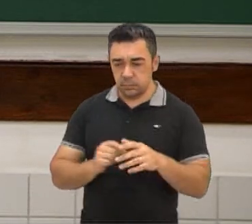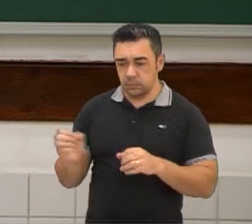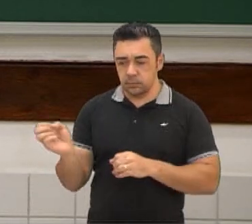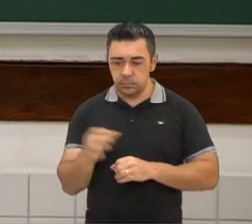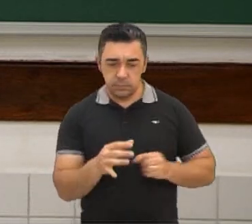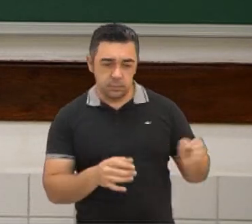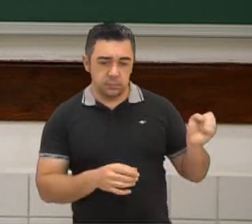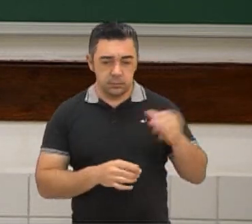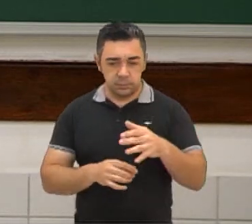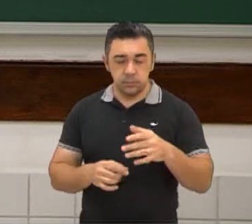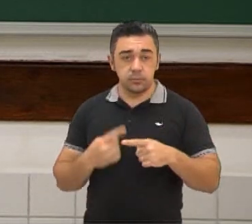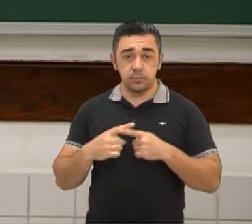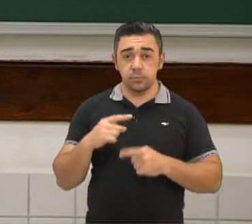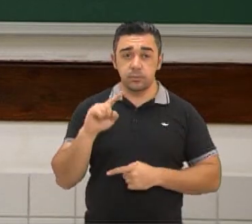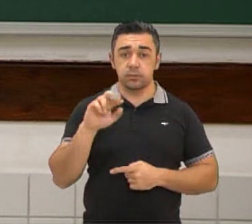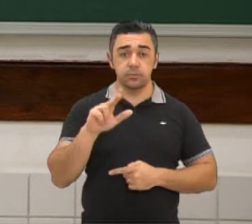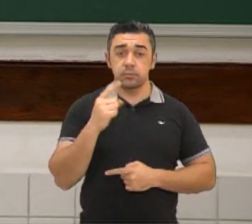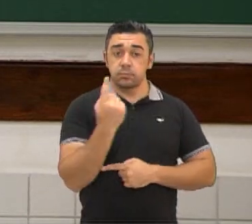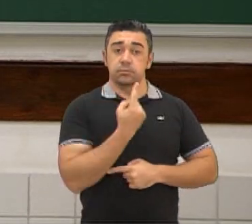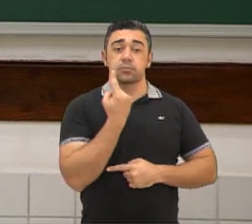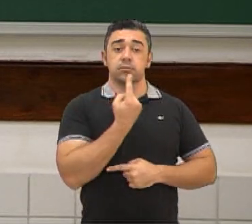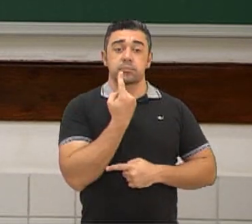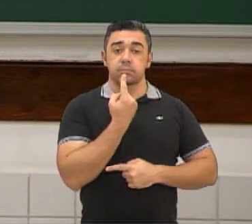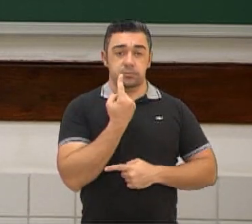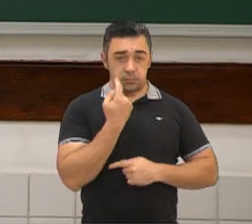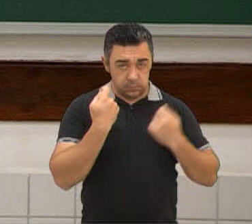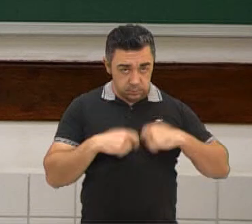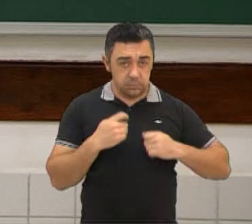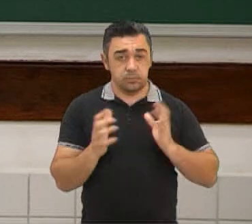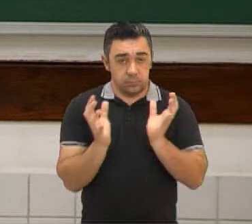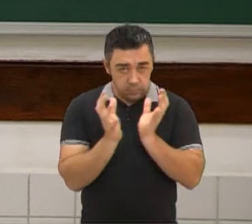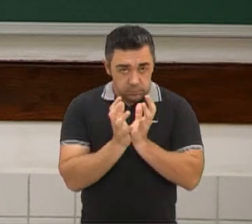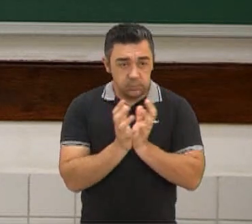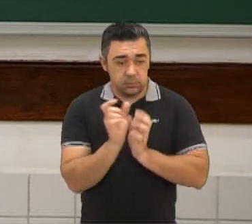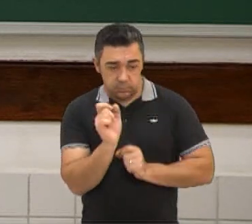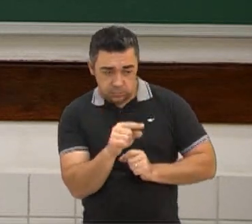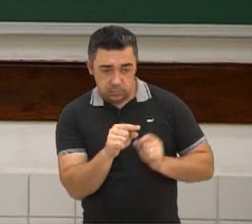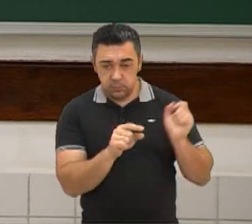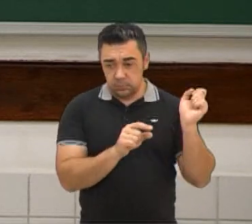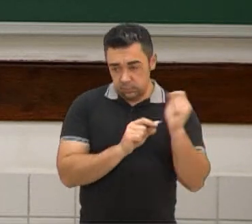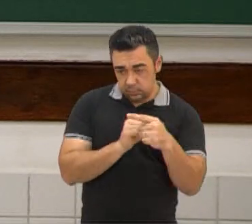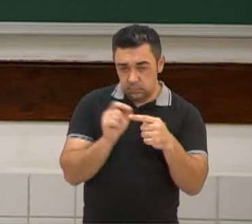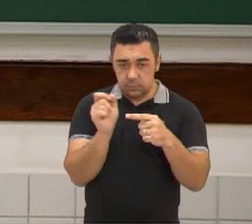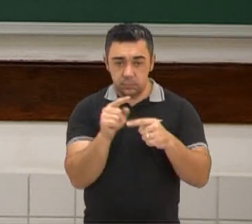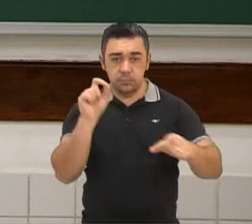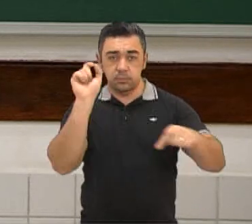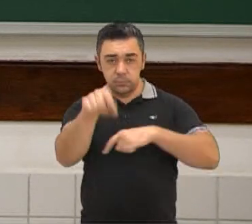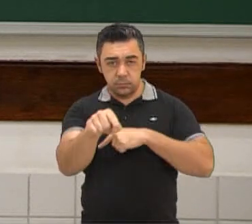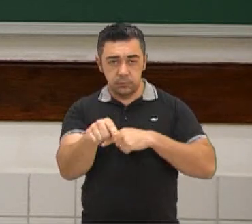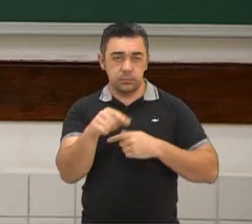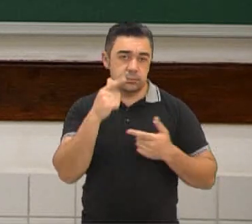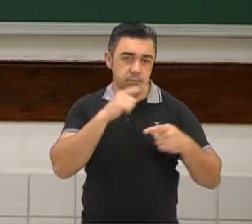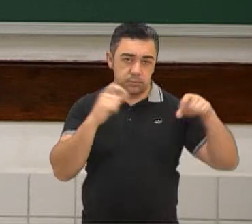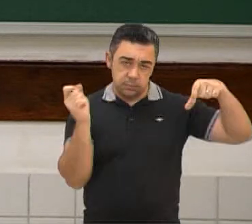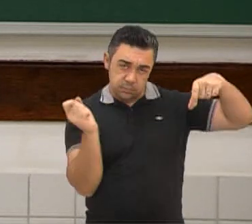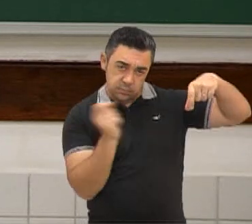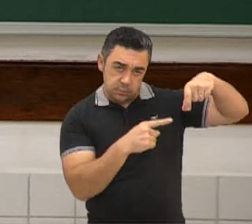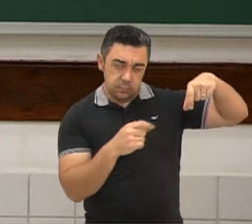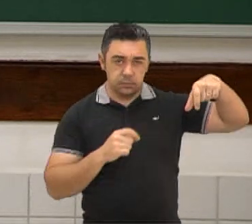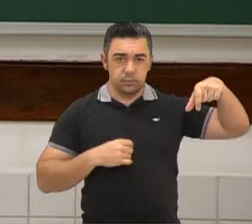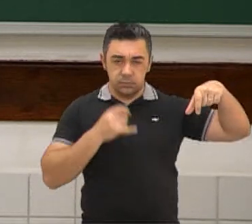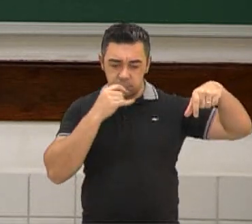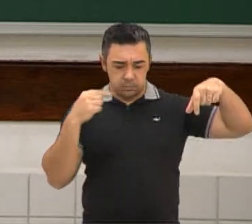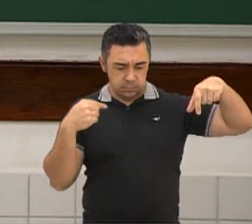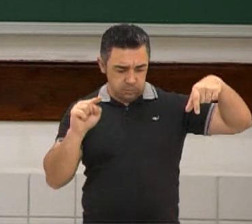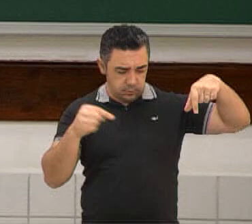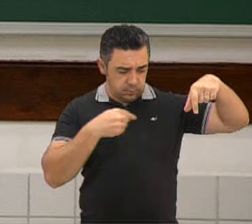não é um jogo que um indivíduo somente consegue resolver tudo. É preciso ter uma boa tática, uma boa